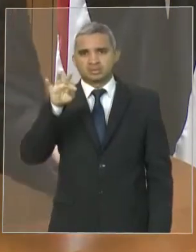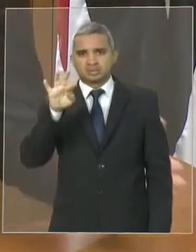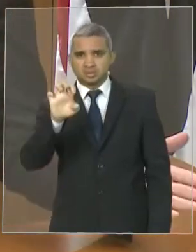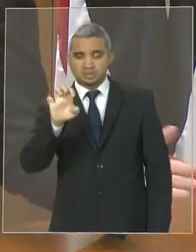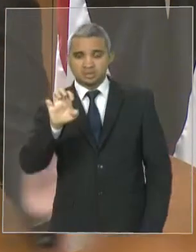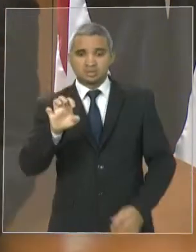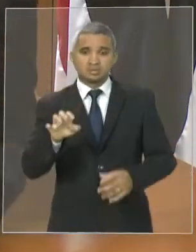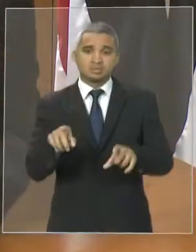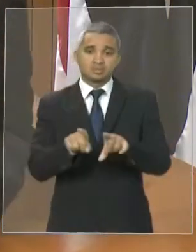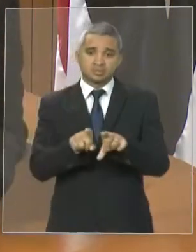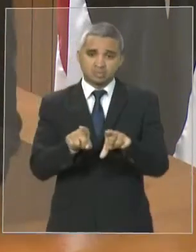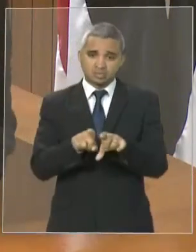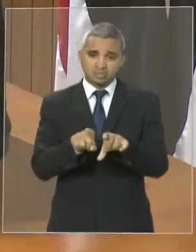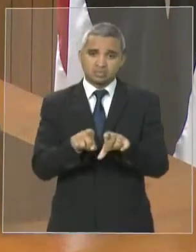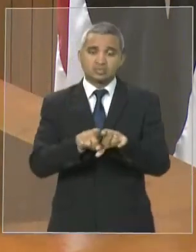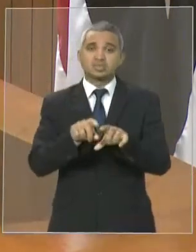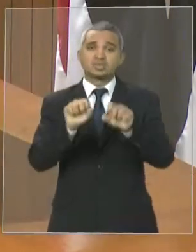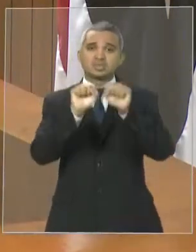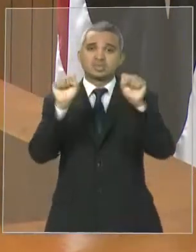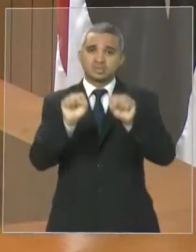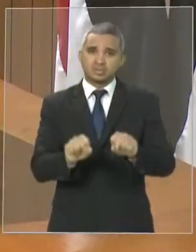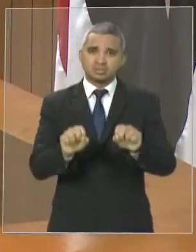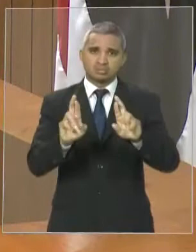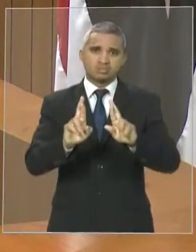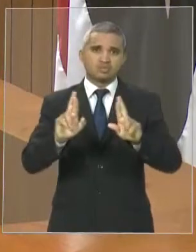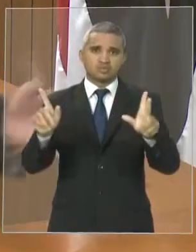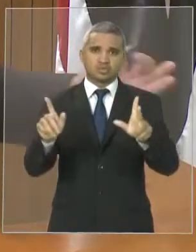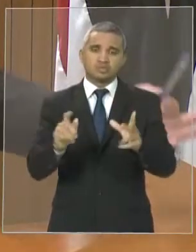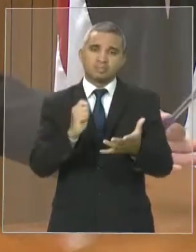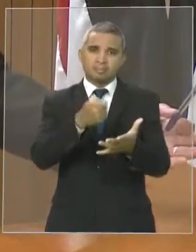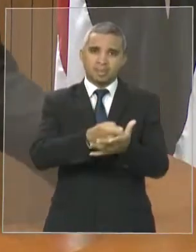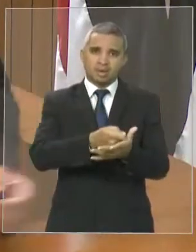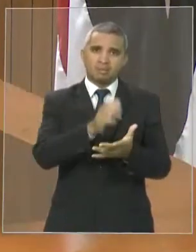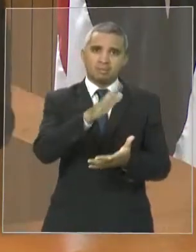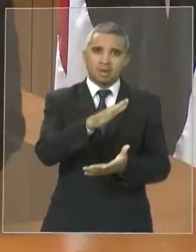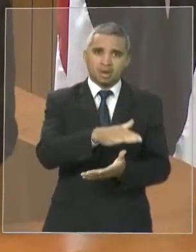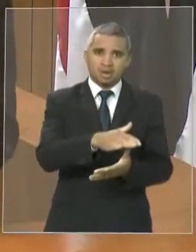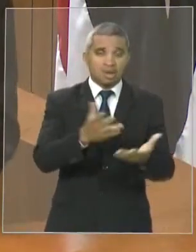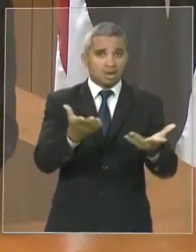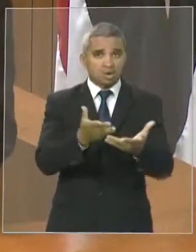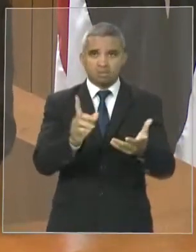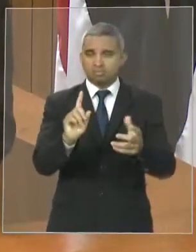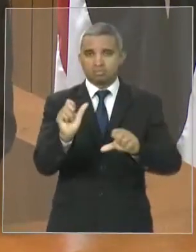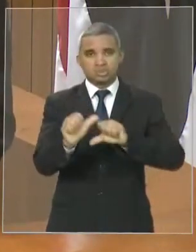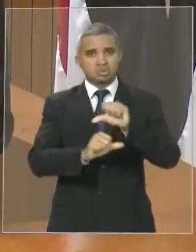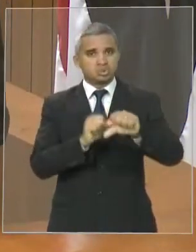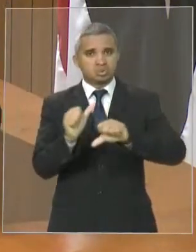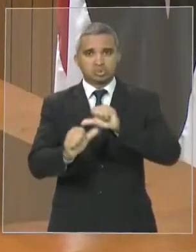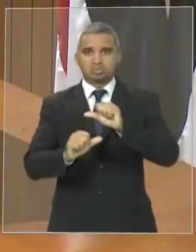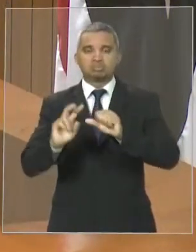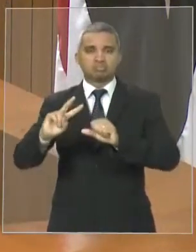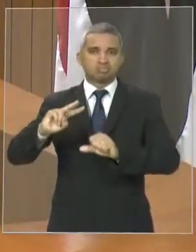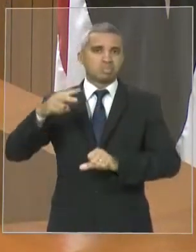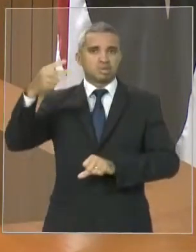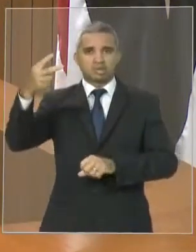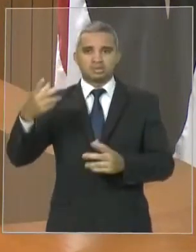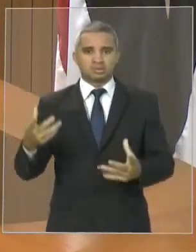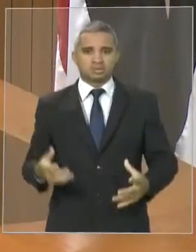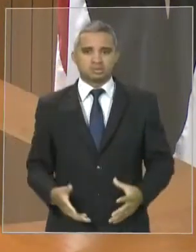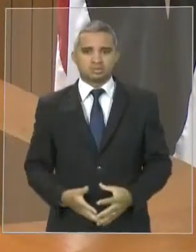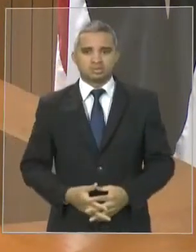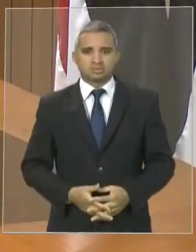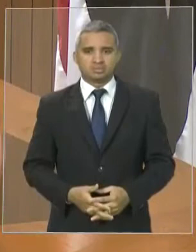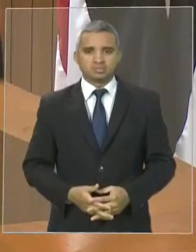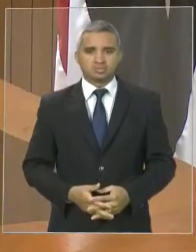era exatamente por isso que o sistema era diferenciado. Mas não, essa casa não teve o pudor e votou